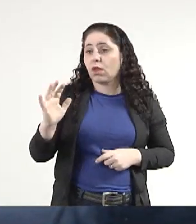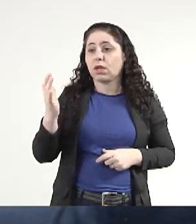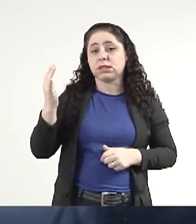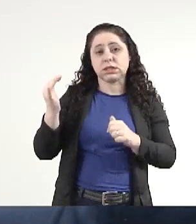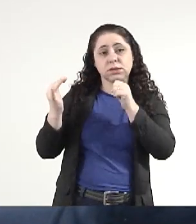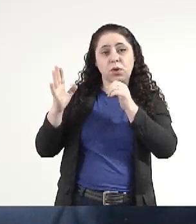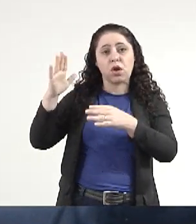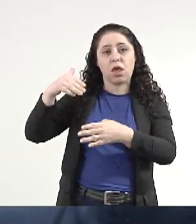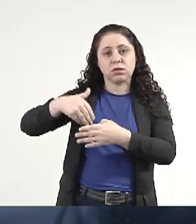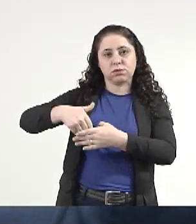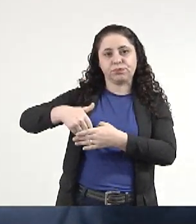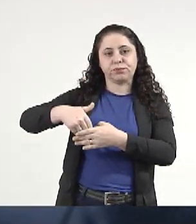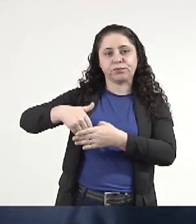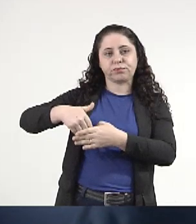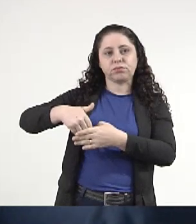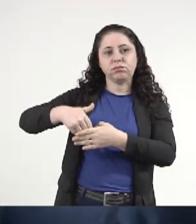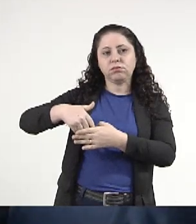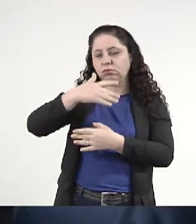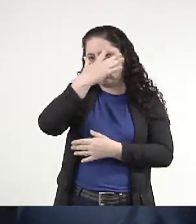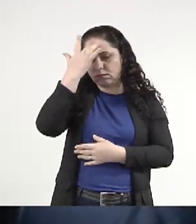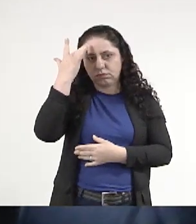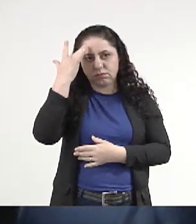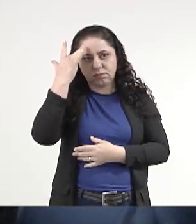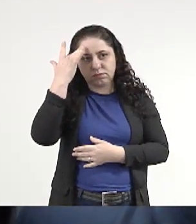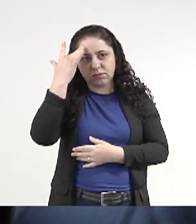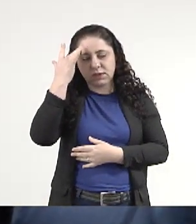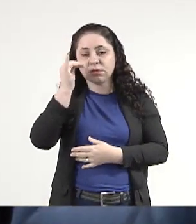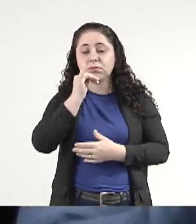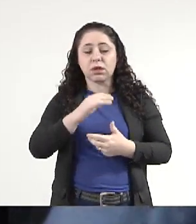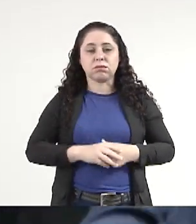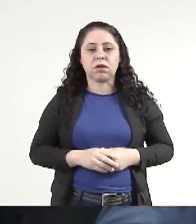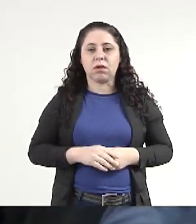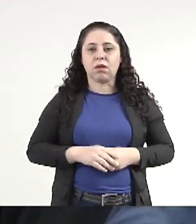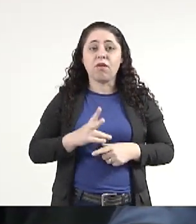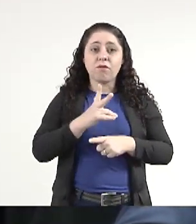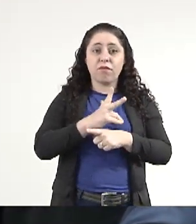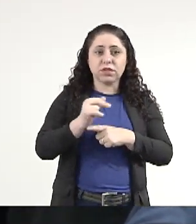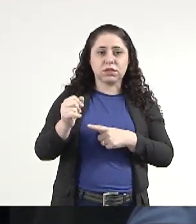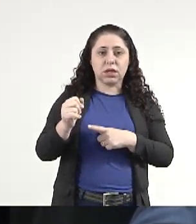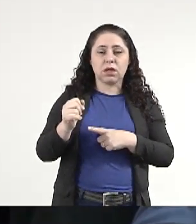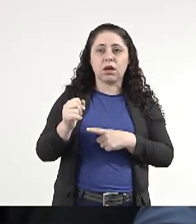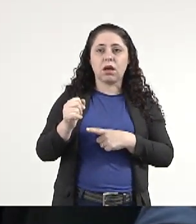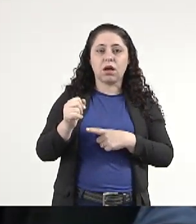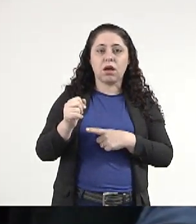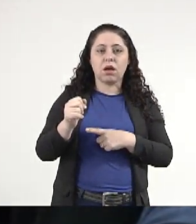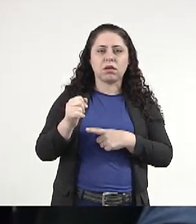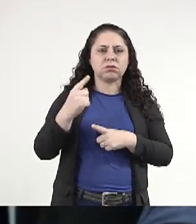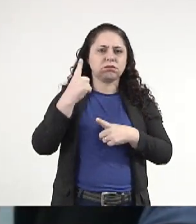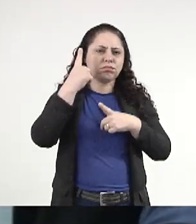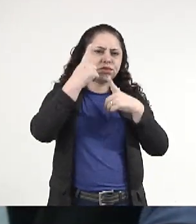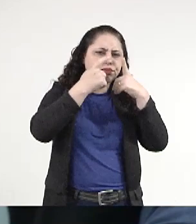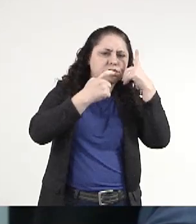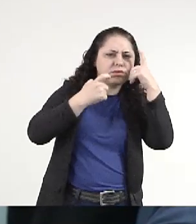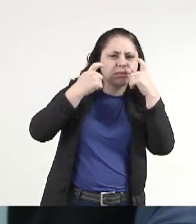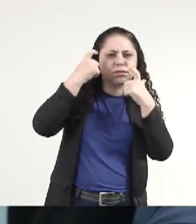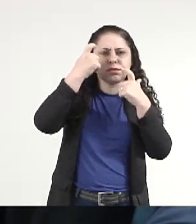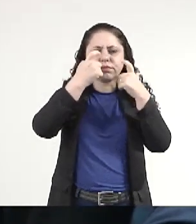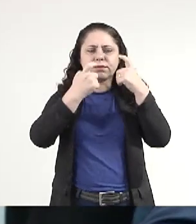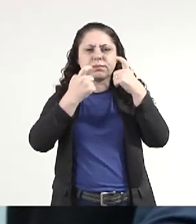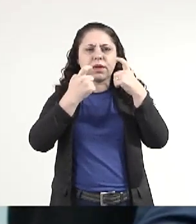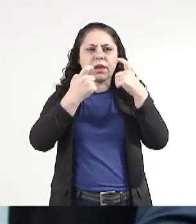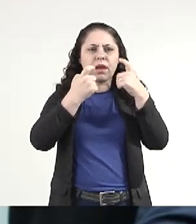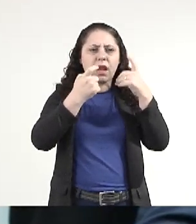acontecer a eleição e a pessoa assume a eleição preocupado com suas alianças e